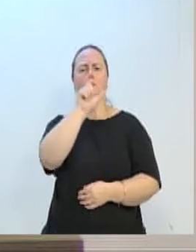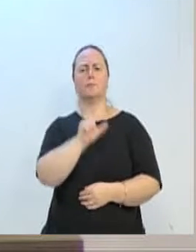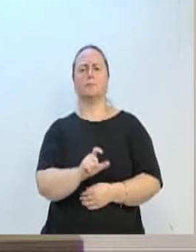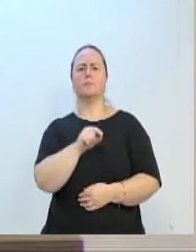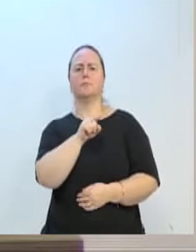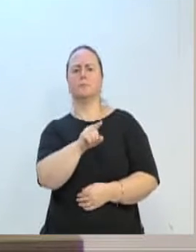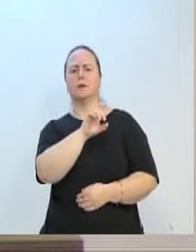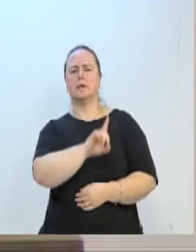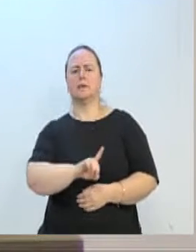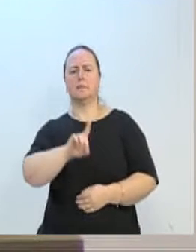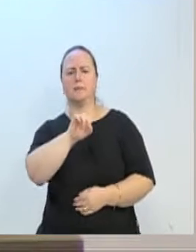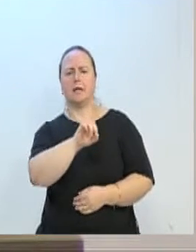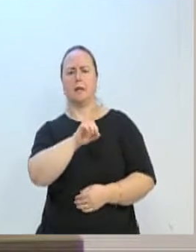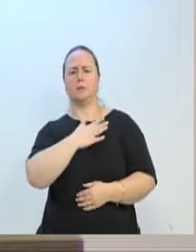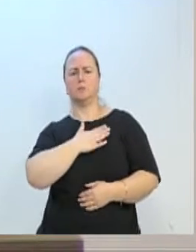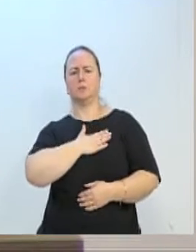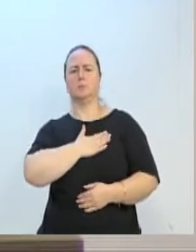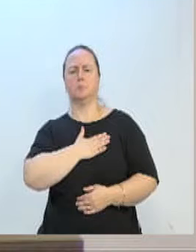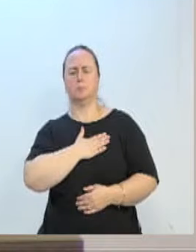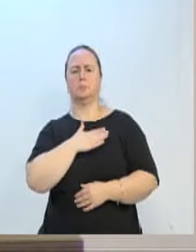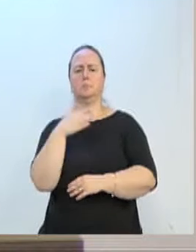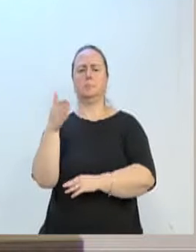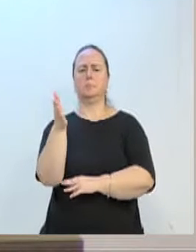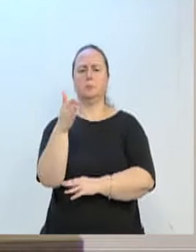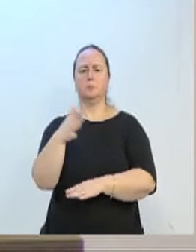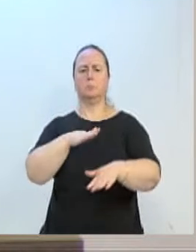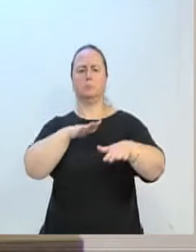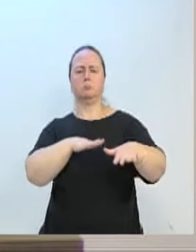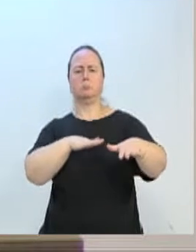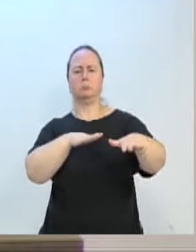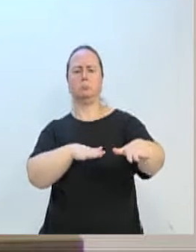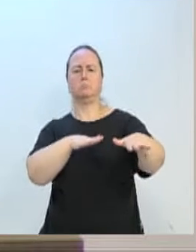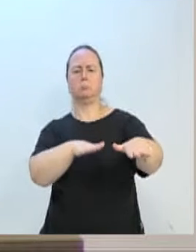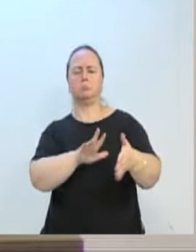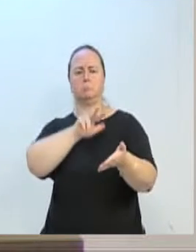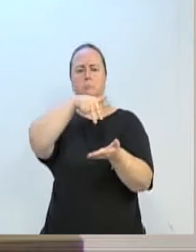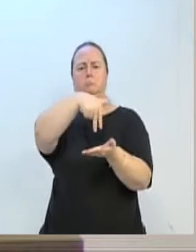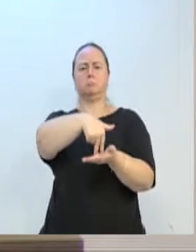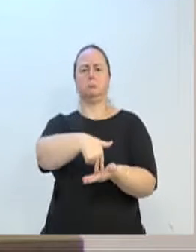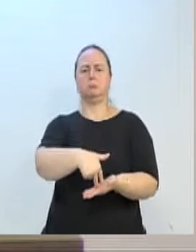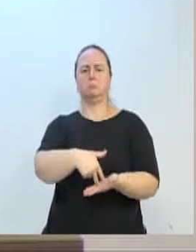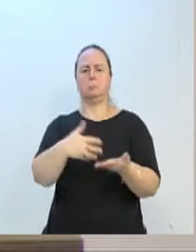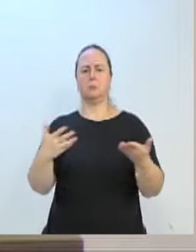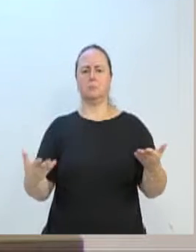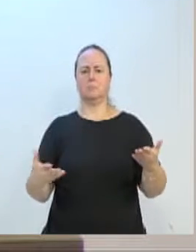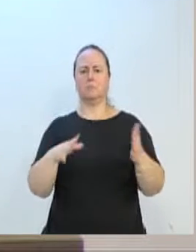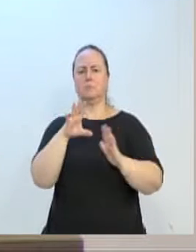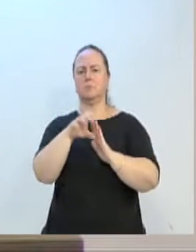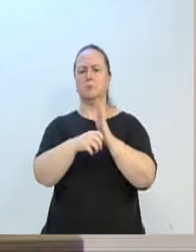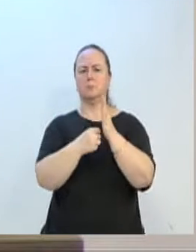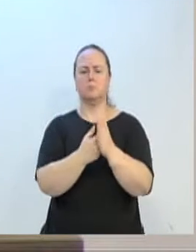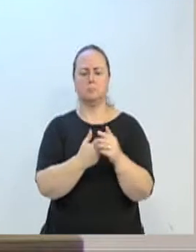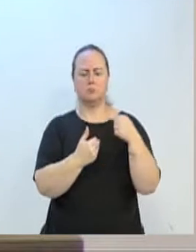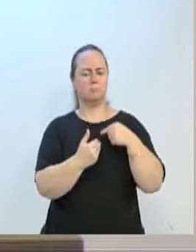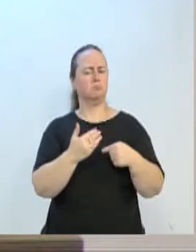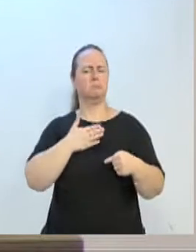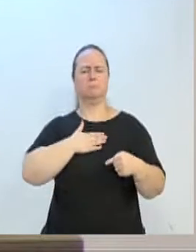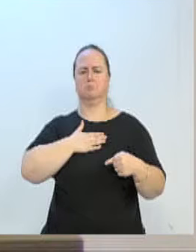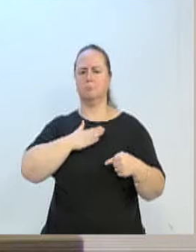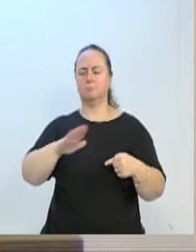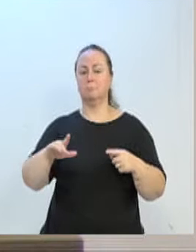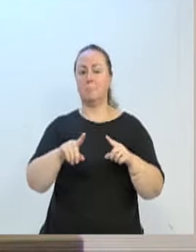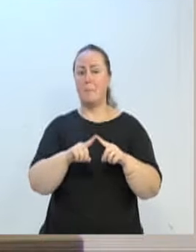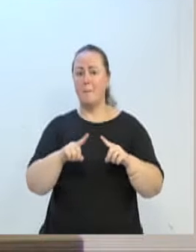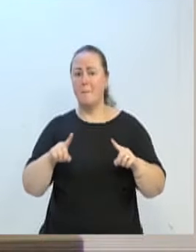dizem patriotas e por aí vai. Frequentam talvez marcha disso ou aquilo, se dizem contra a corrupção, contra isso e aquilo, mas cometem